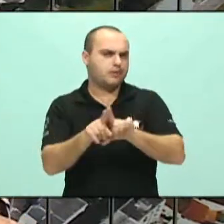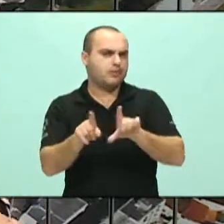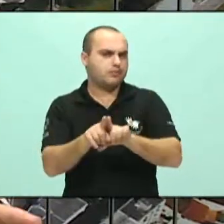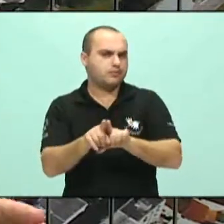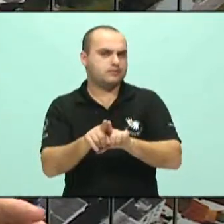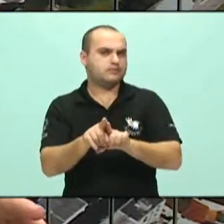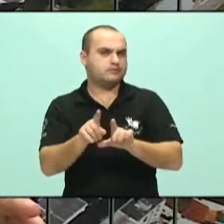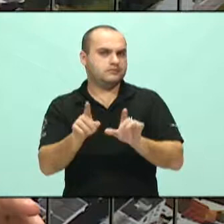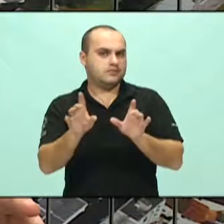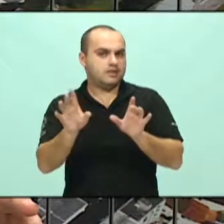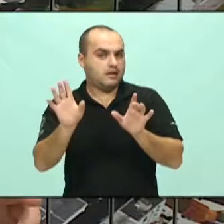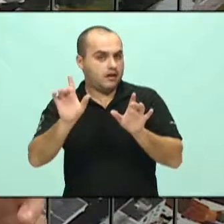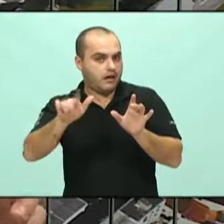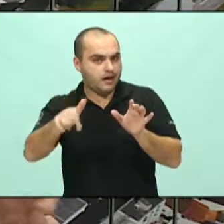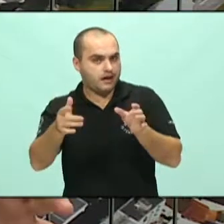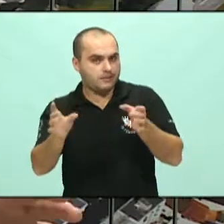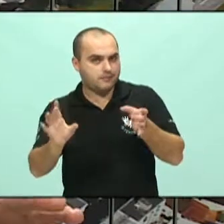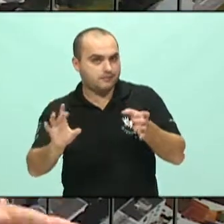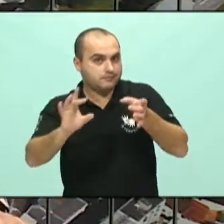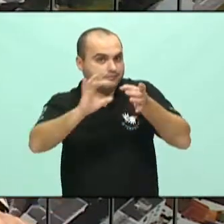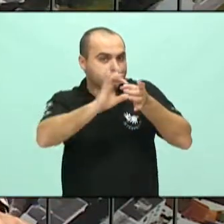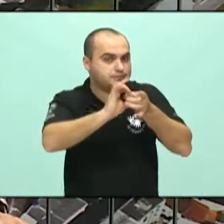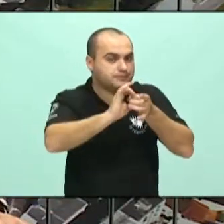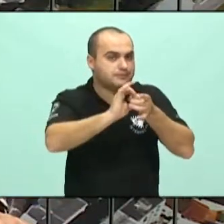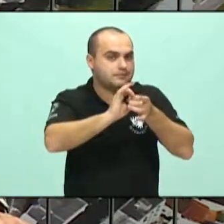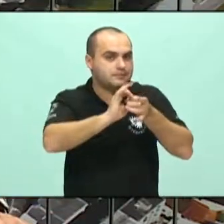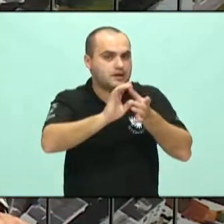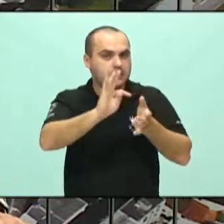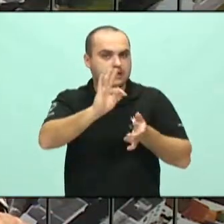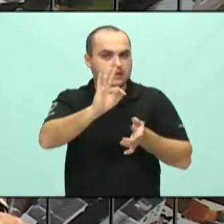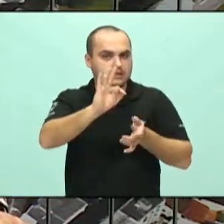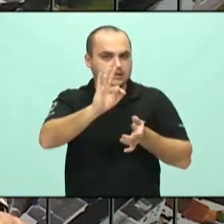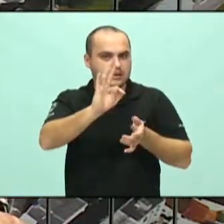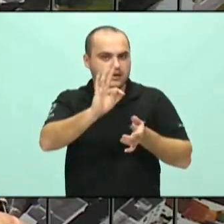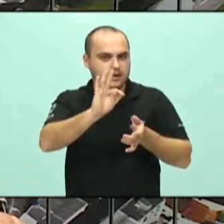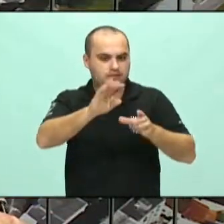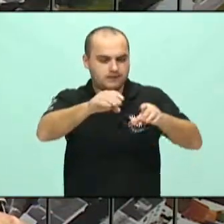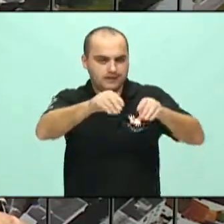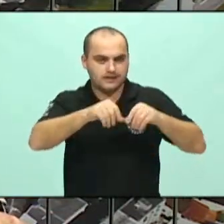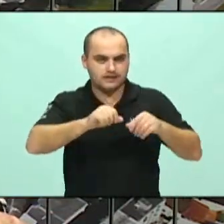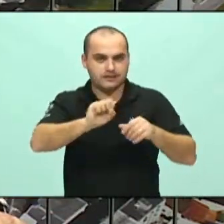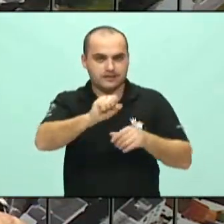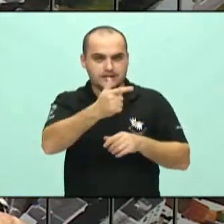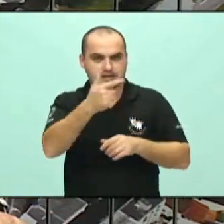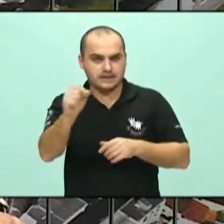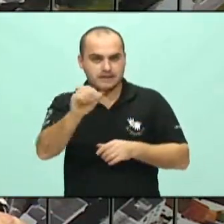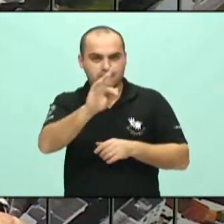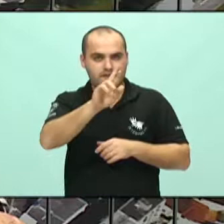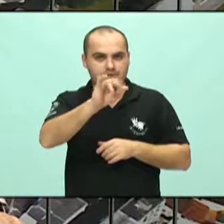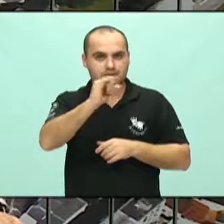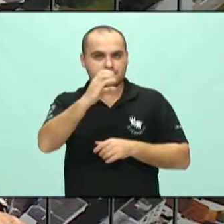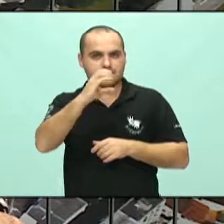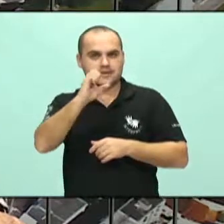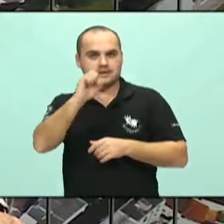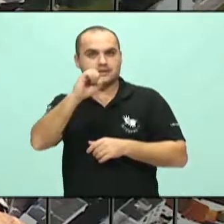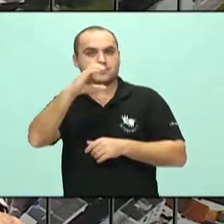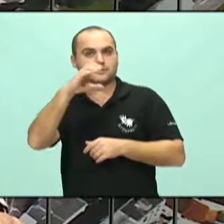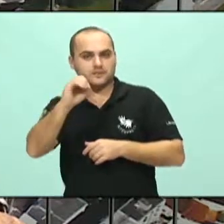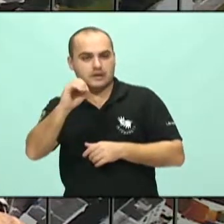na época, quer dizer, pertencia ao território de São Francisco do Sul. O limite do território ia até o rio